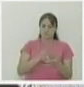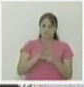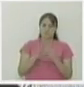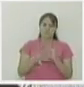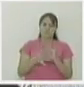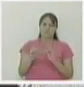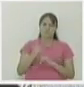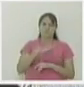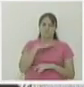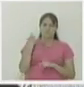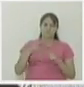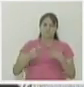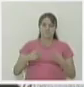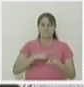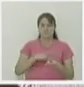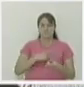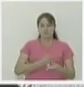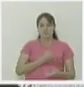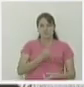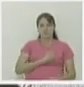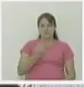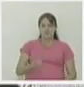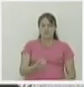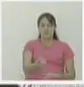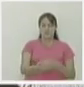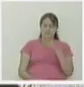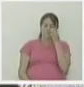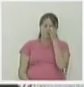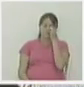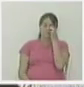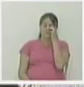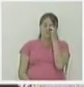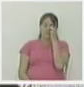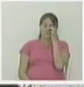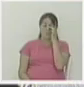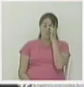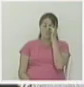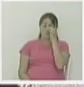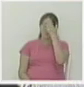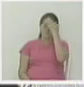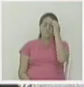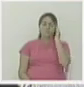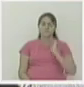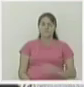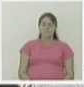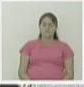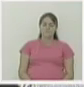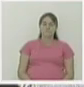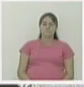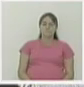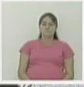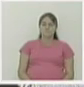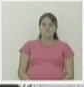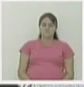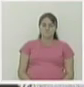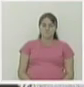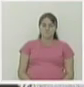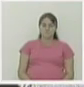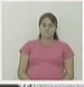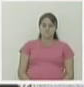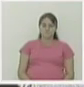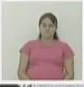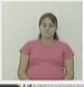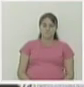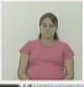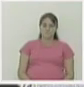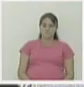não pereça, mas tenha a vida eterna. Como tanto é repetido, não é por